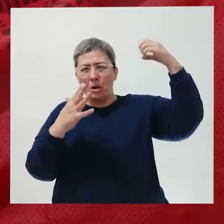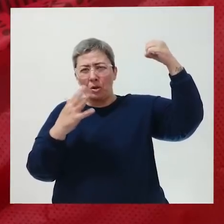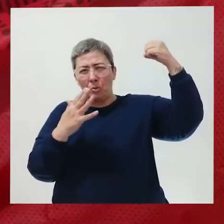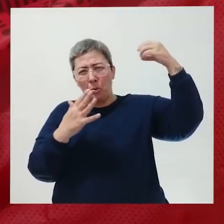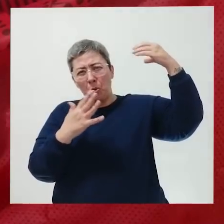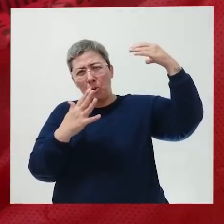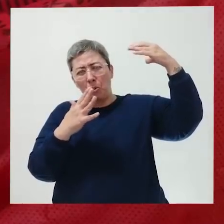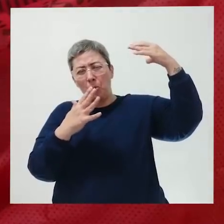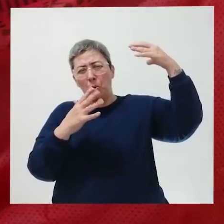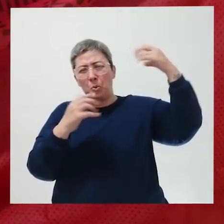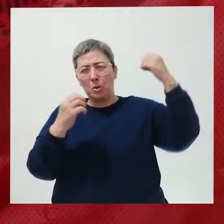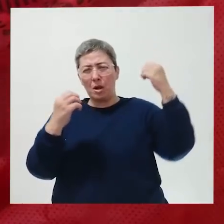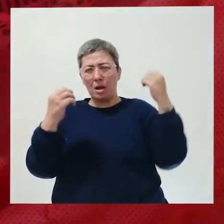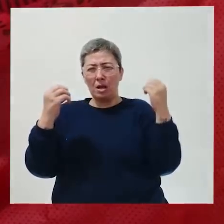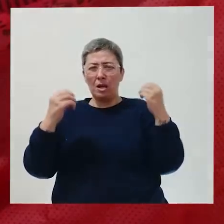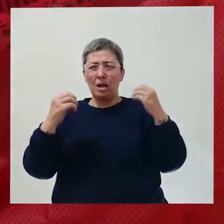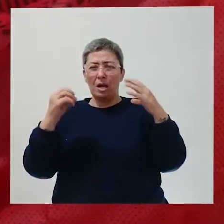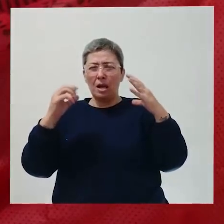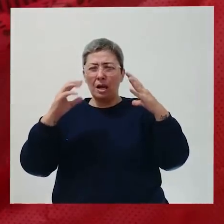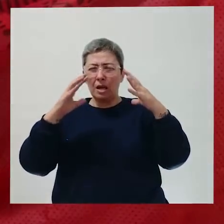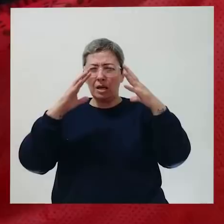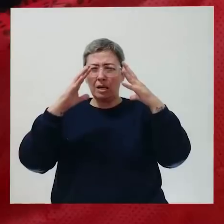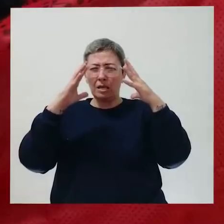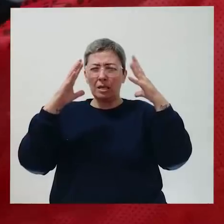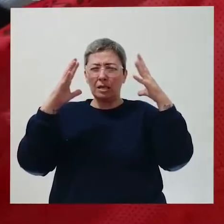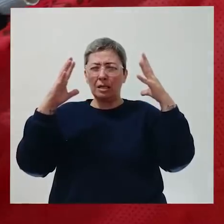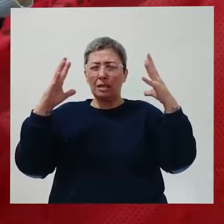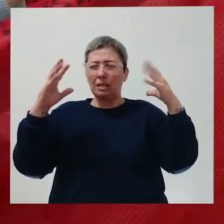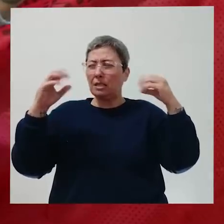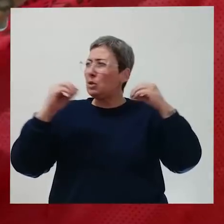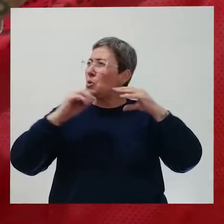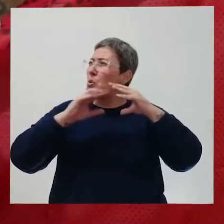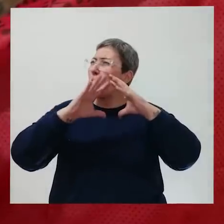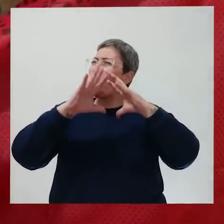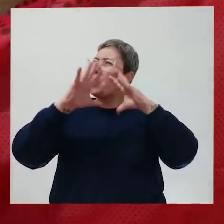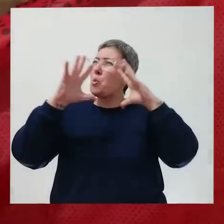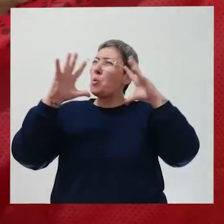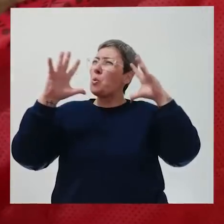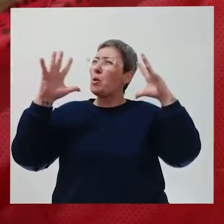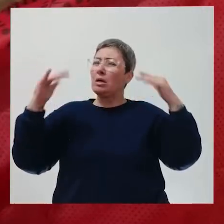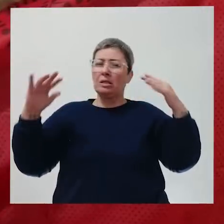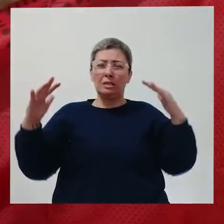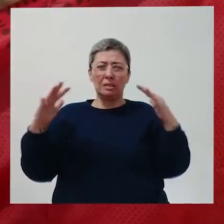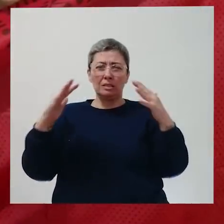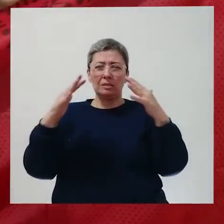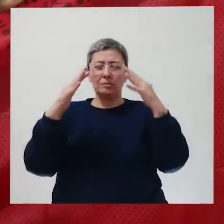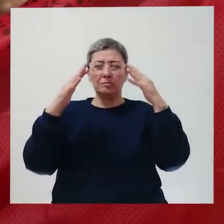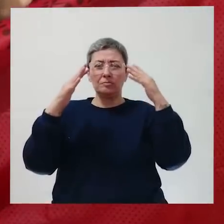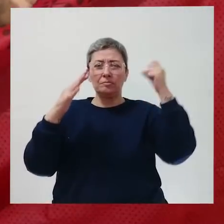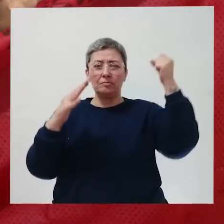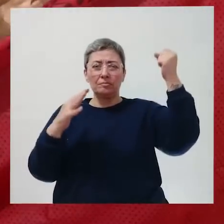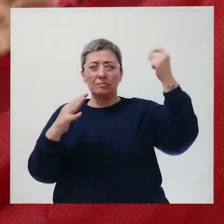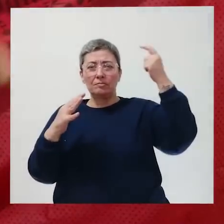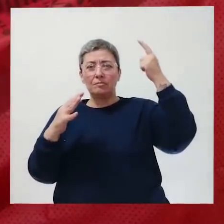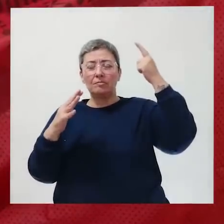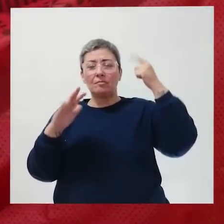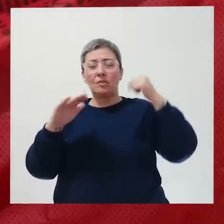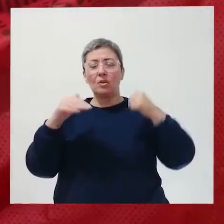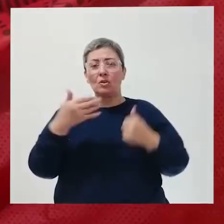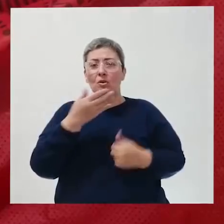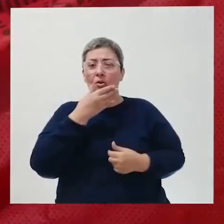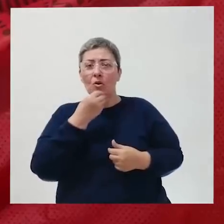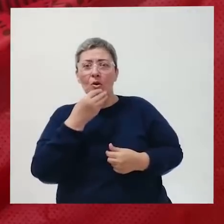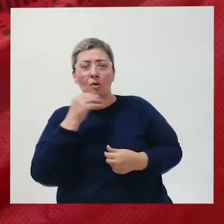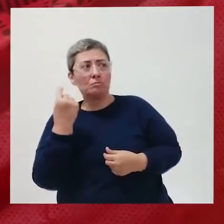vir aquela luz radiante do sol. Quando o homem